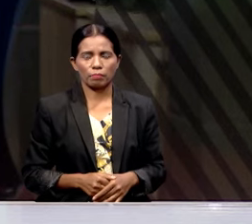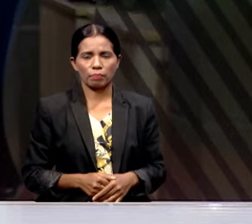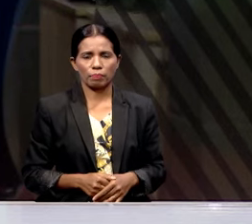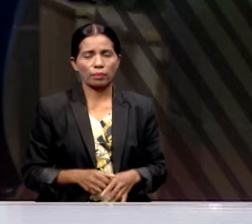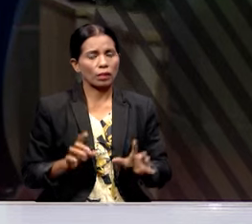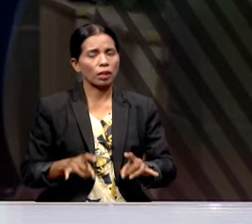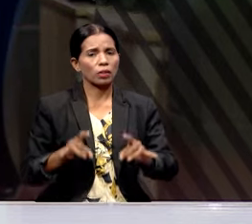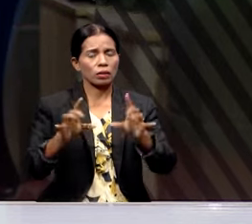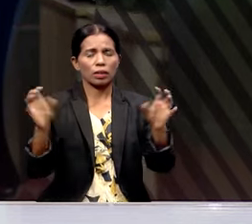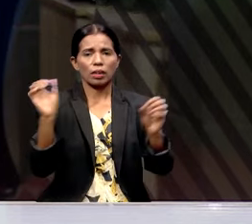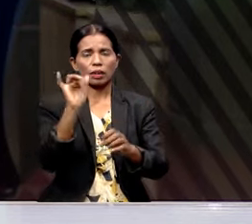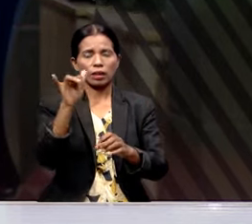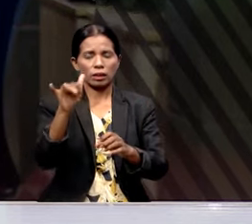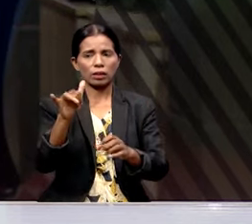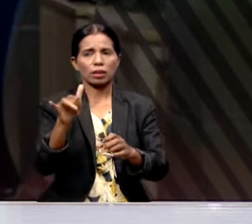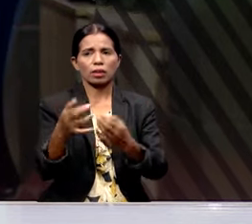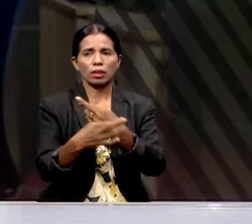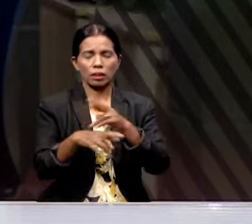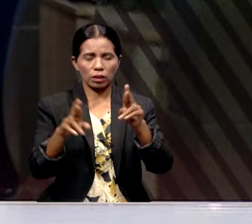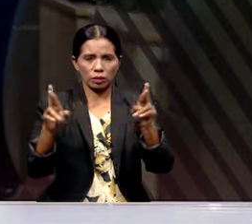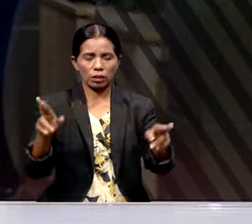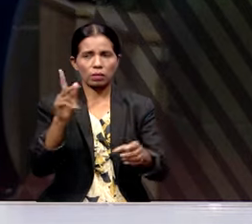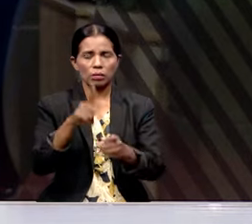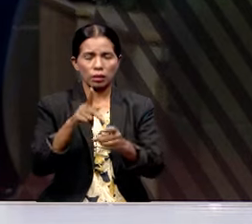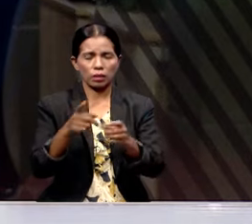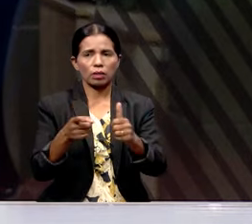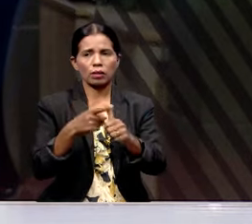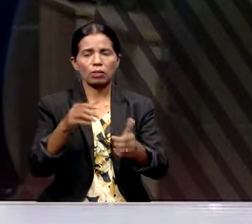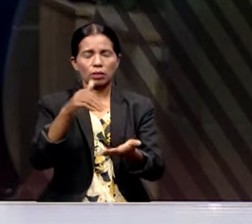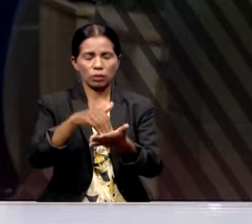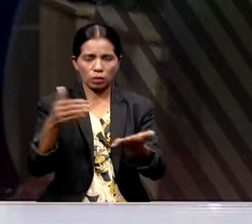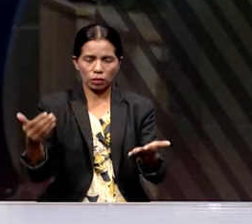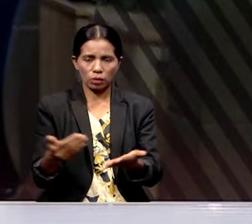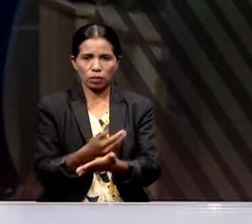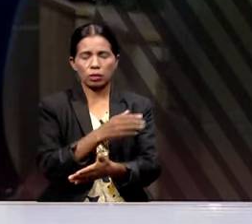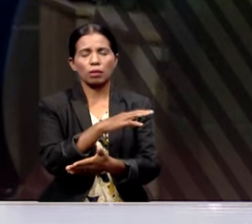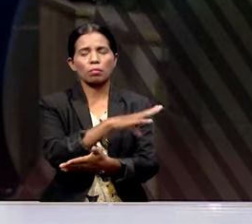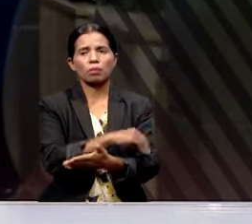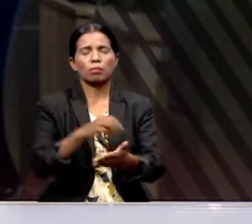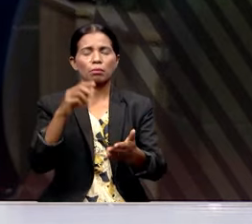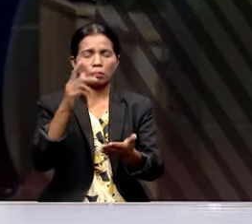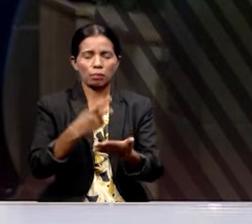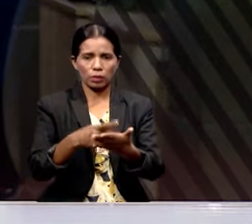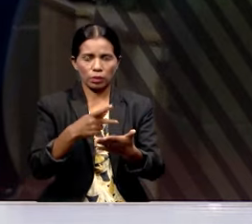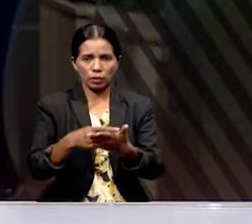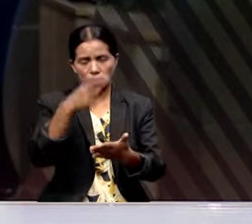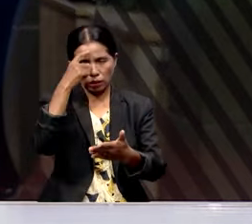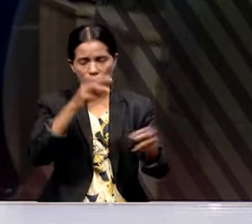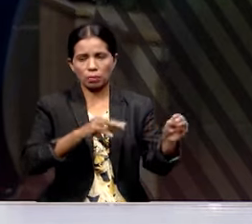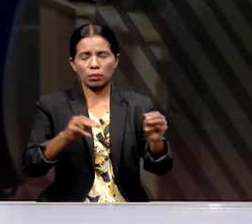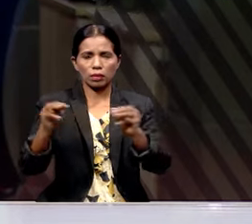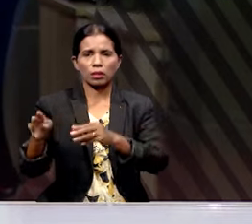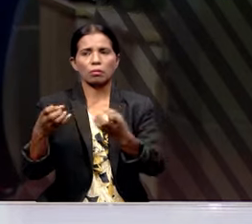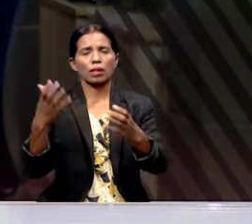Austrália aceita resultado russo estudo viabilidade e uluk, não prefere estudo foun quando o projeto Greater Sunrise, também a mudança barak